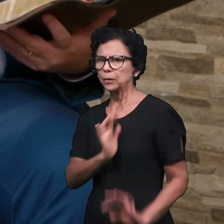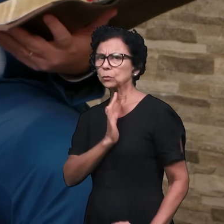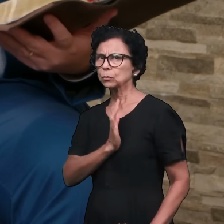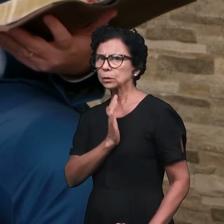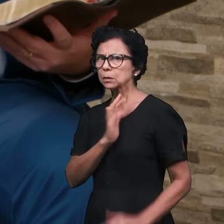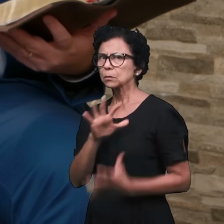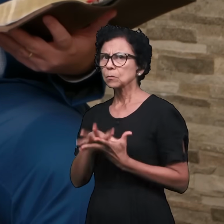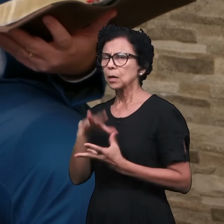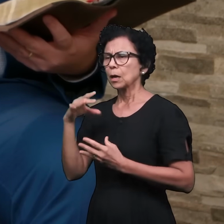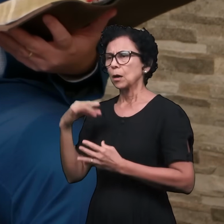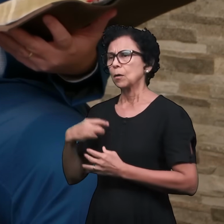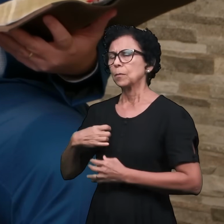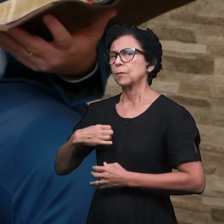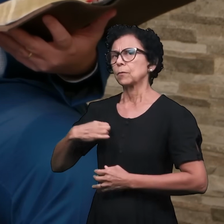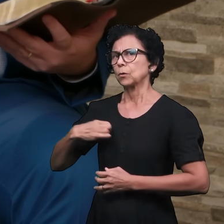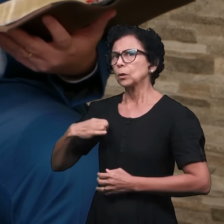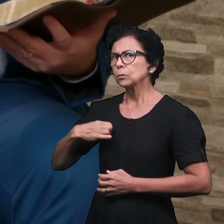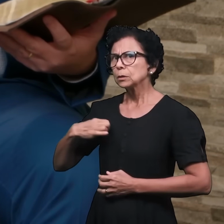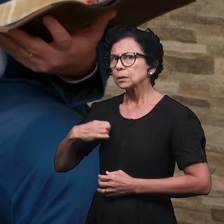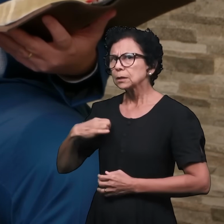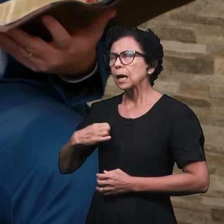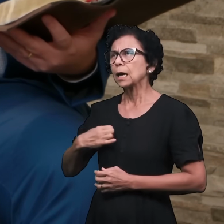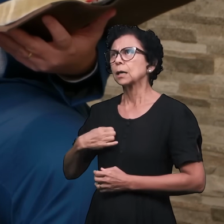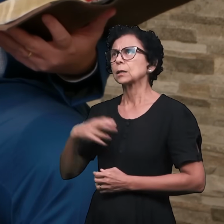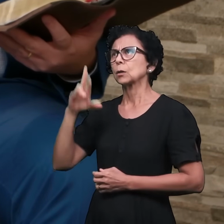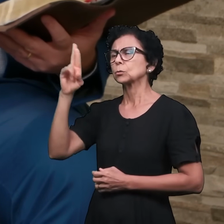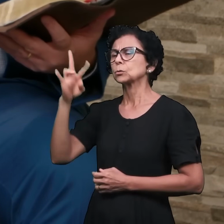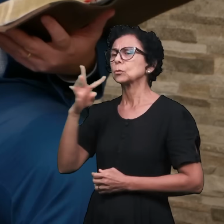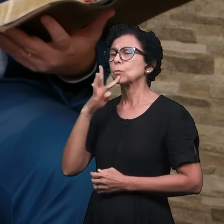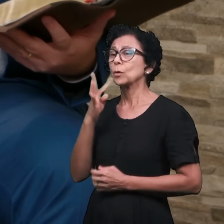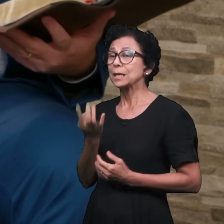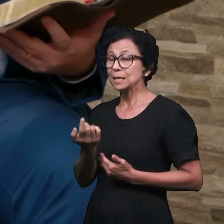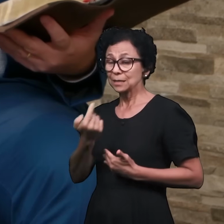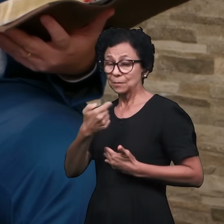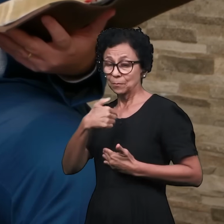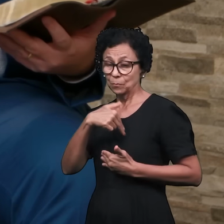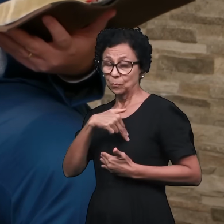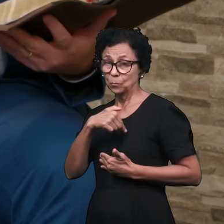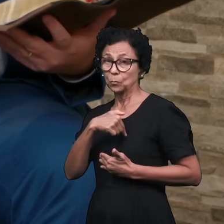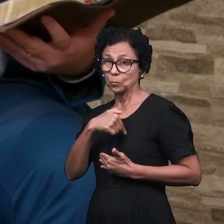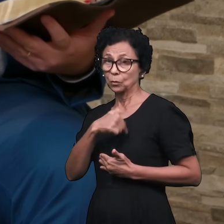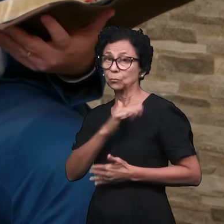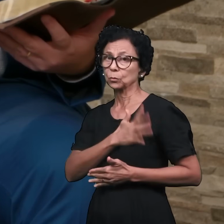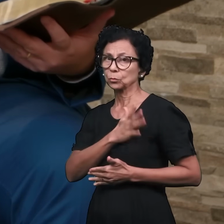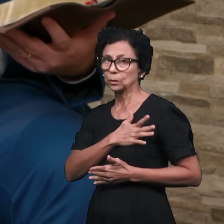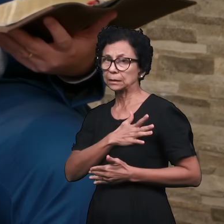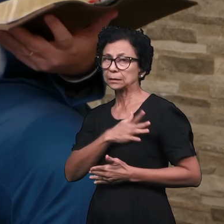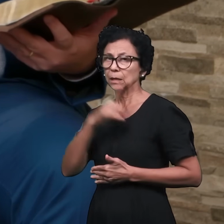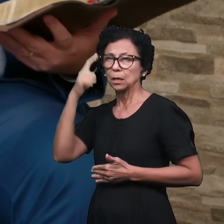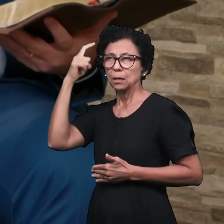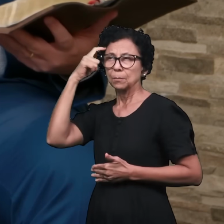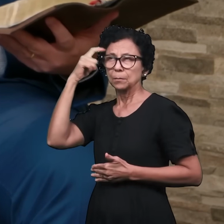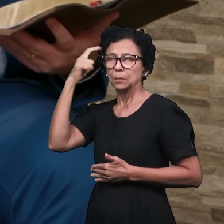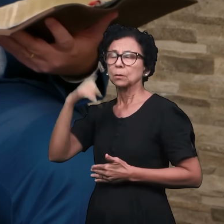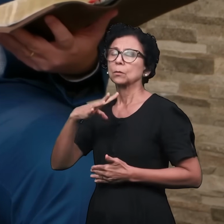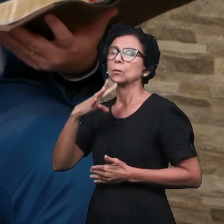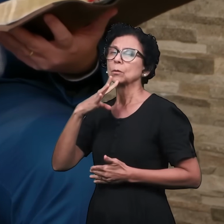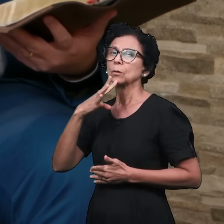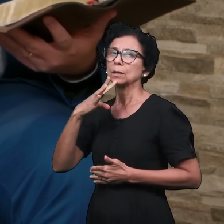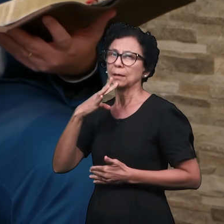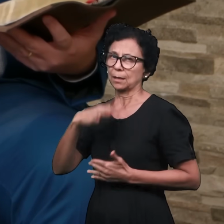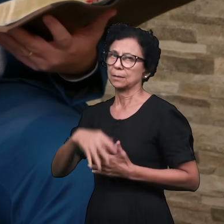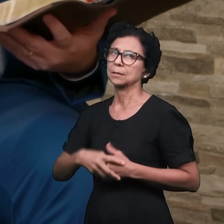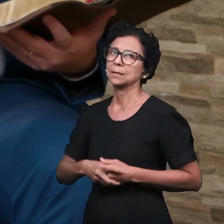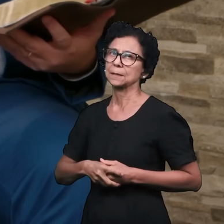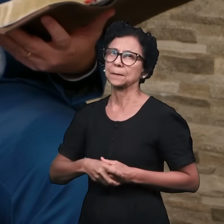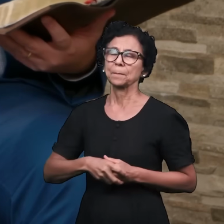com uma alma voluntária, porque esquadrinha o Senhor todos os corações e entende as imaginações do pensamento. Se o buscares, será